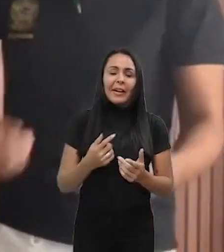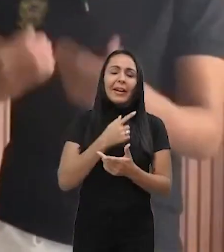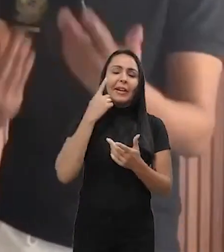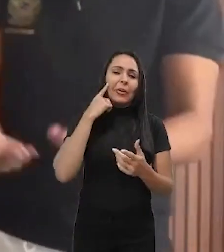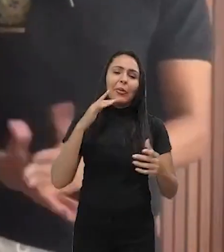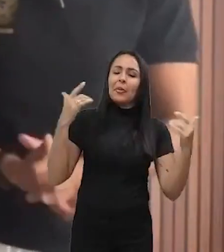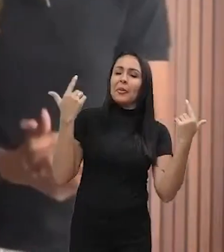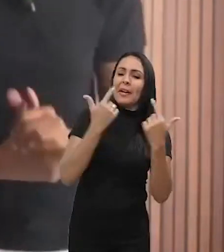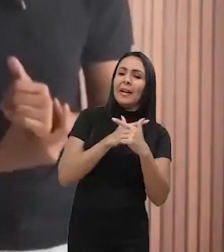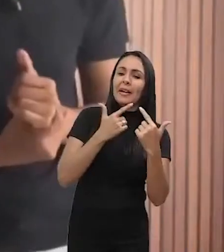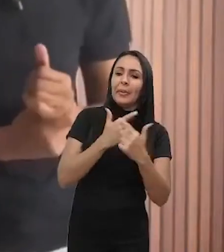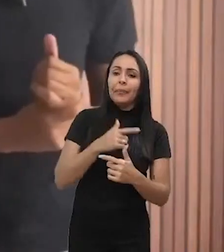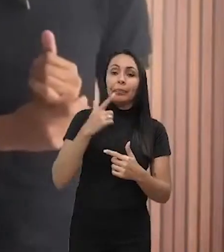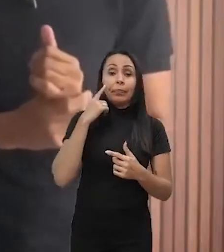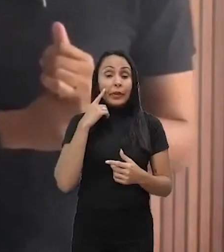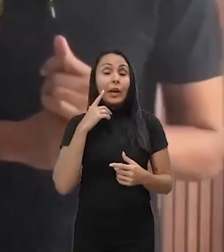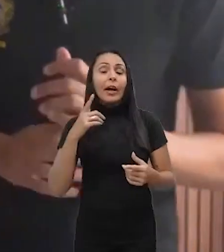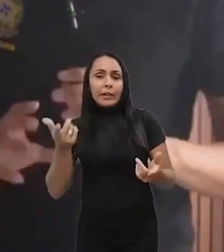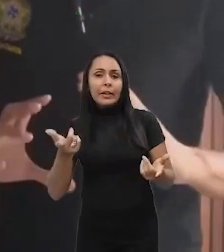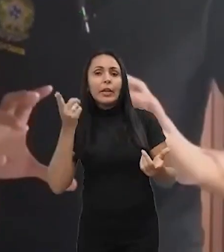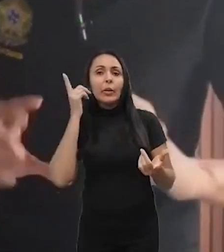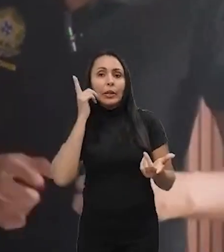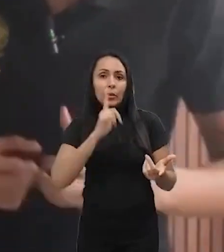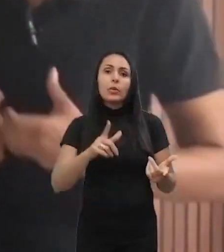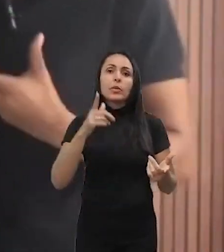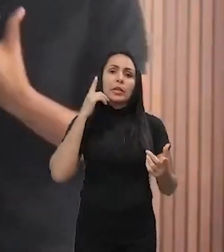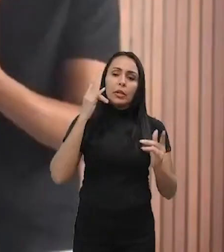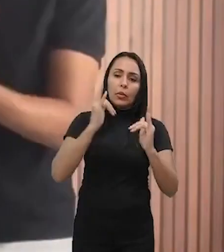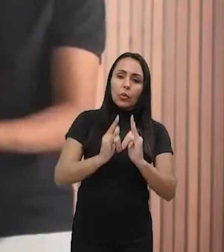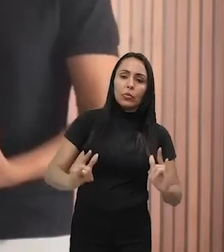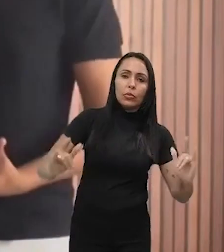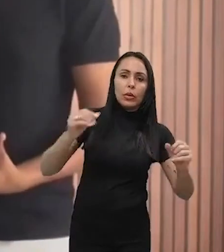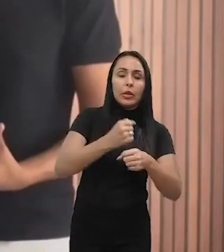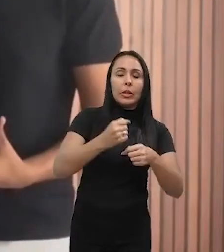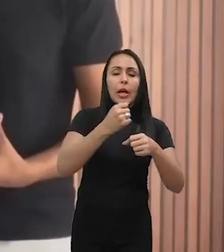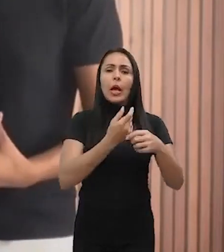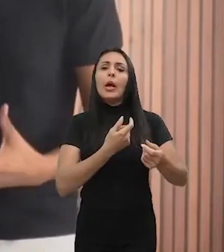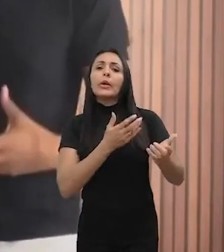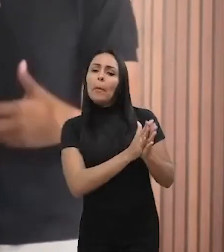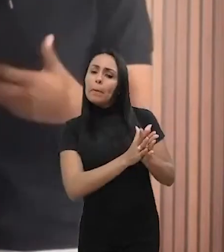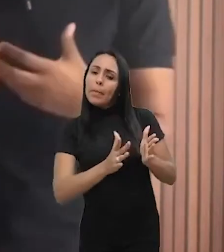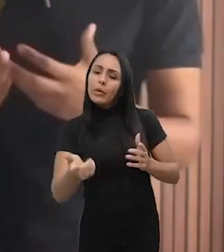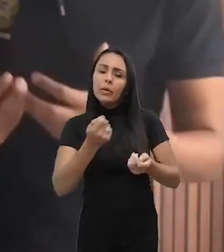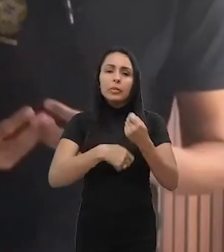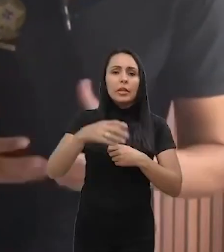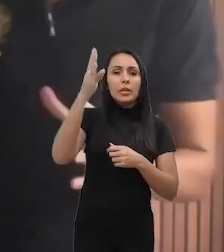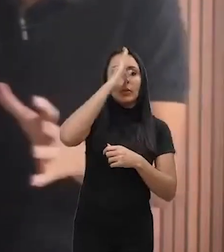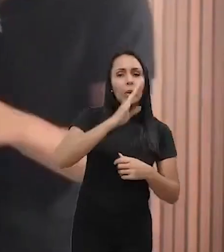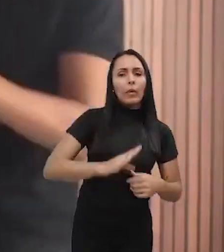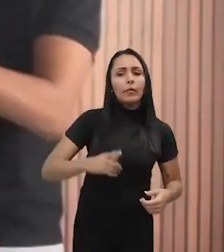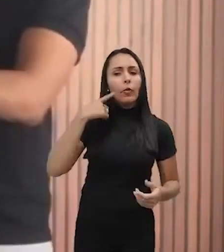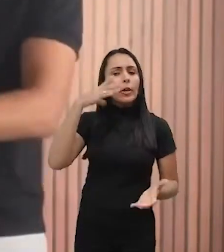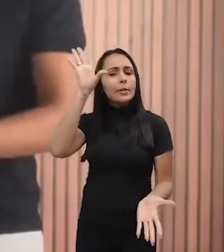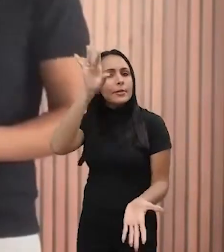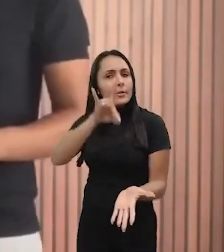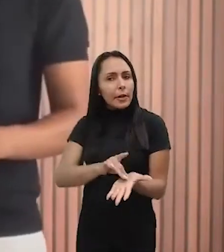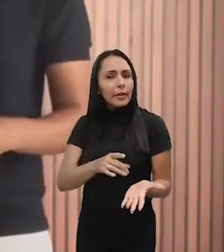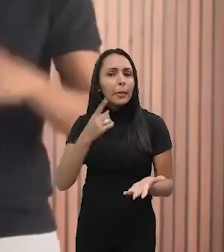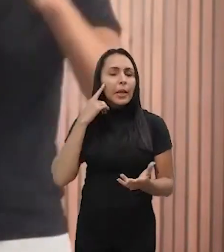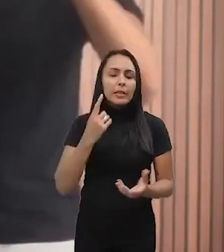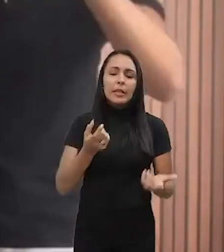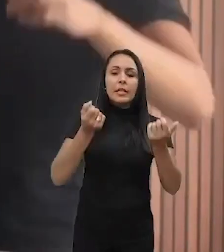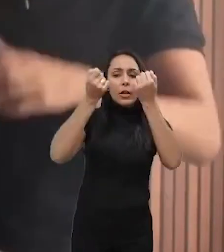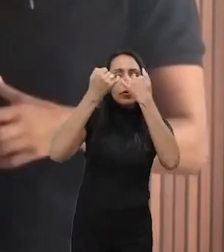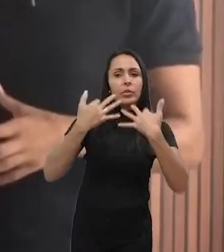na graça, e ele conseguiu construir a ponte. Ou seja, o período de administração que nós tivemos no Brasil foi exatamente esse que eu acabei de contar